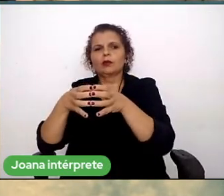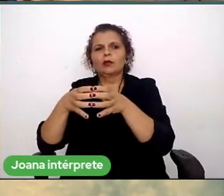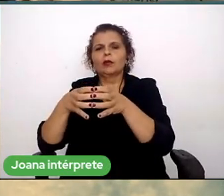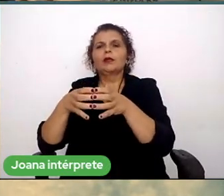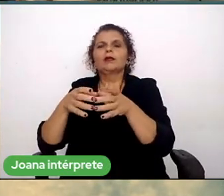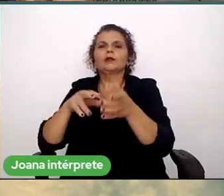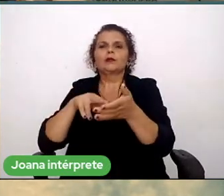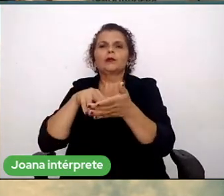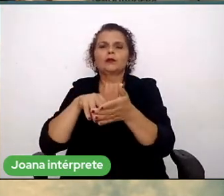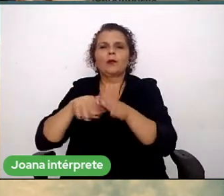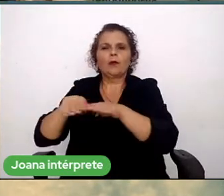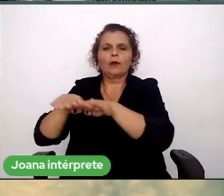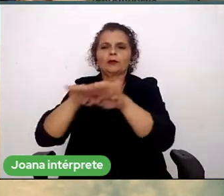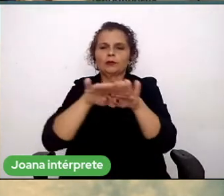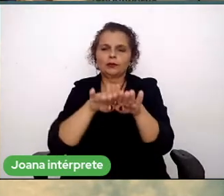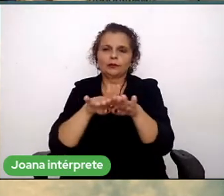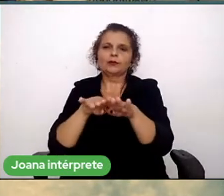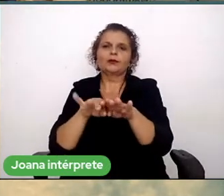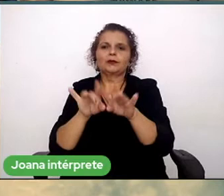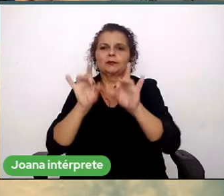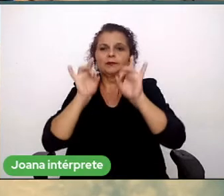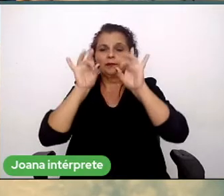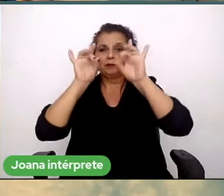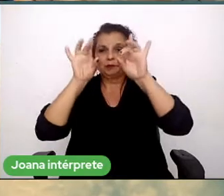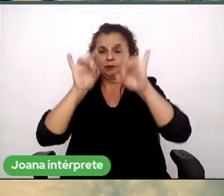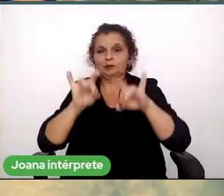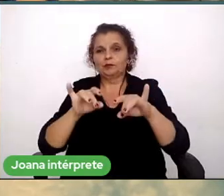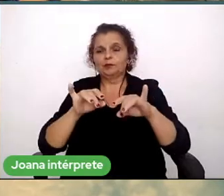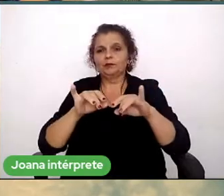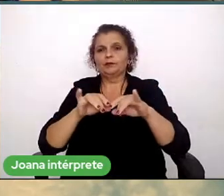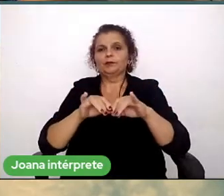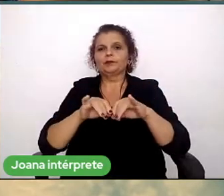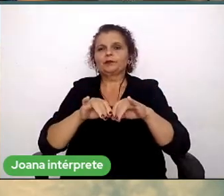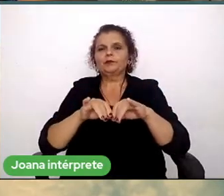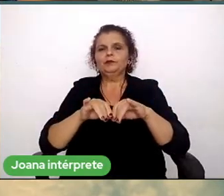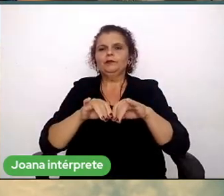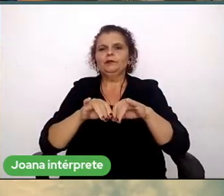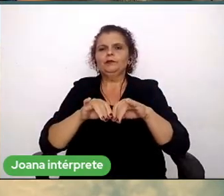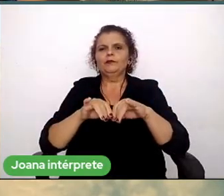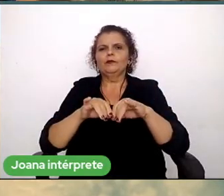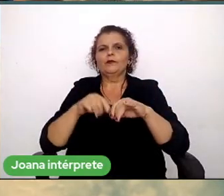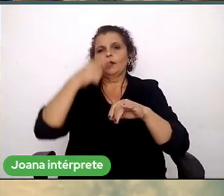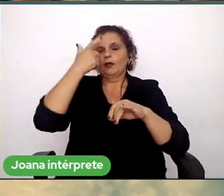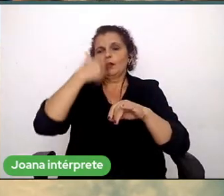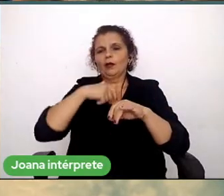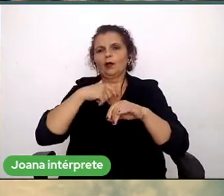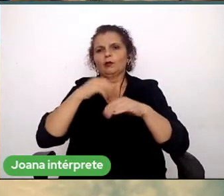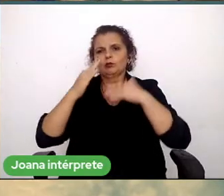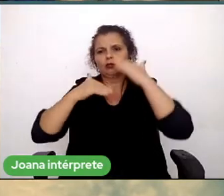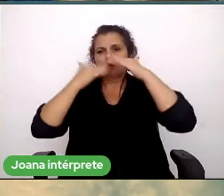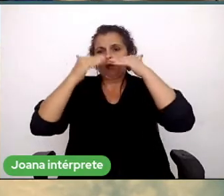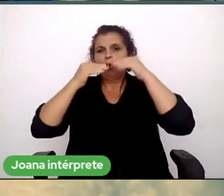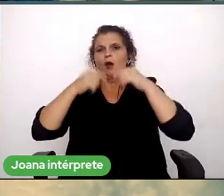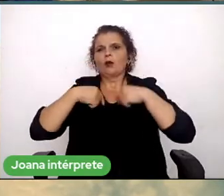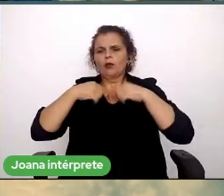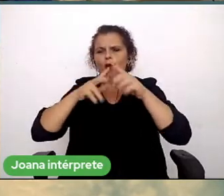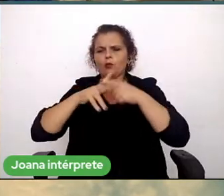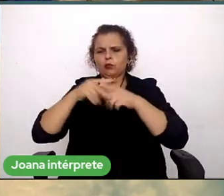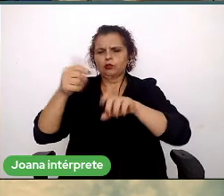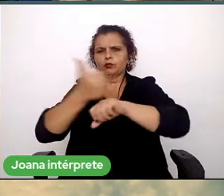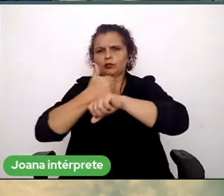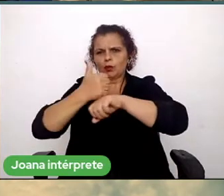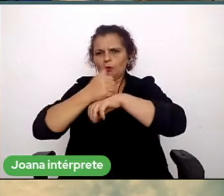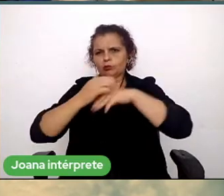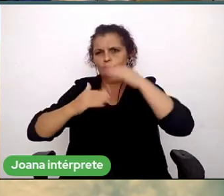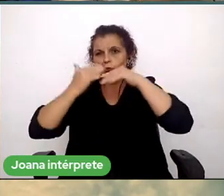alguns padrões específicos para essa as disciplinas A então eu Tiago como pessoa desenvolvedora eu não preciso conhecer os padrões